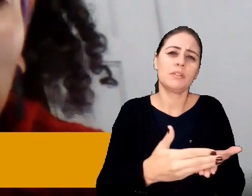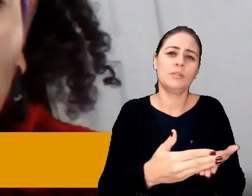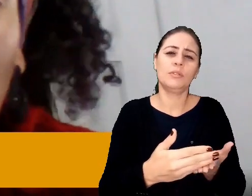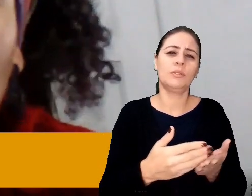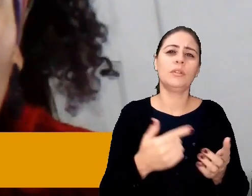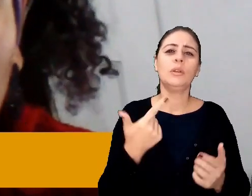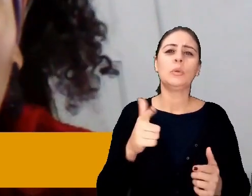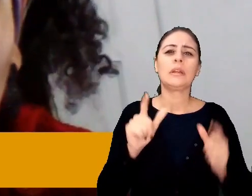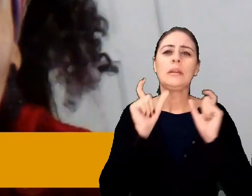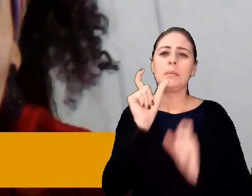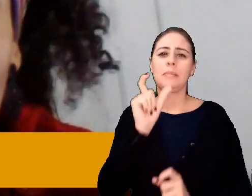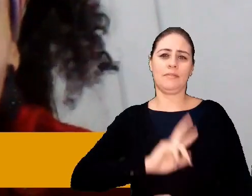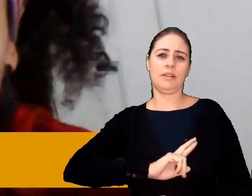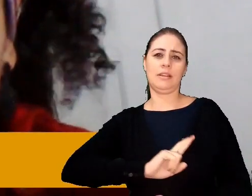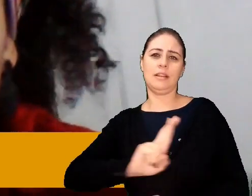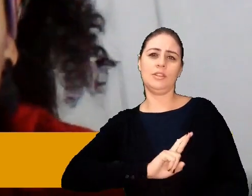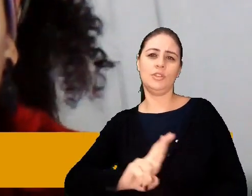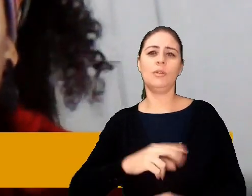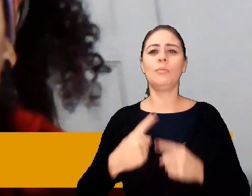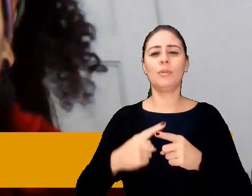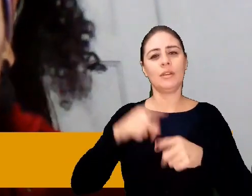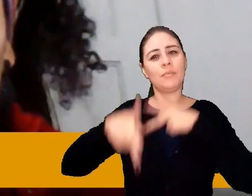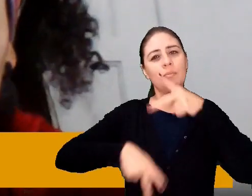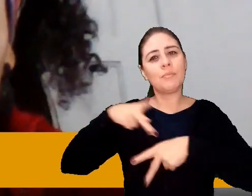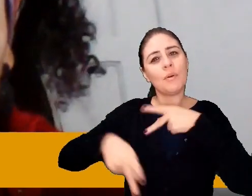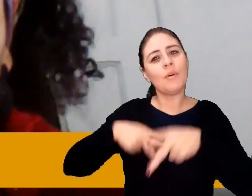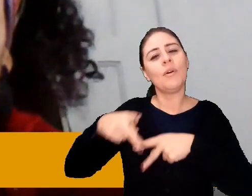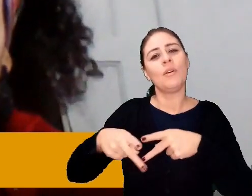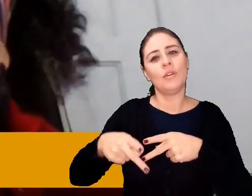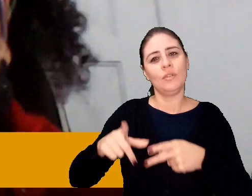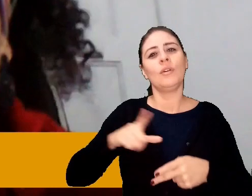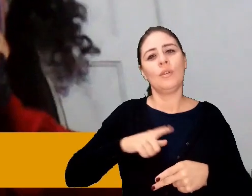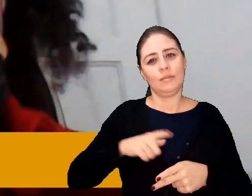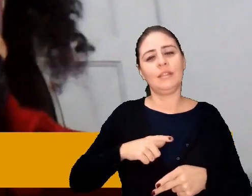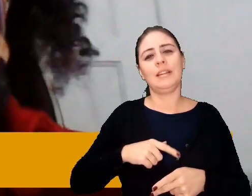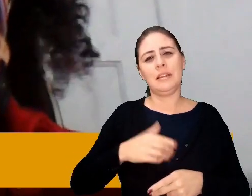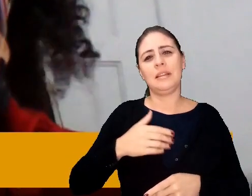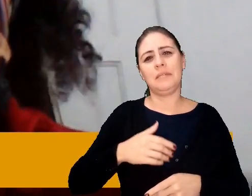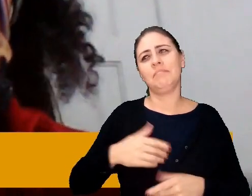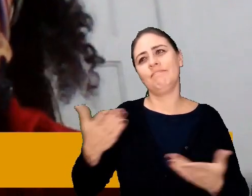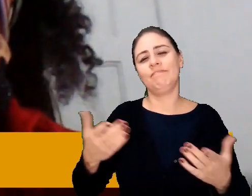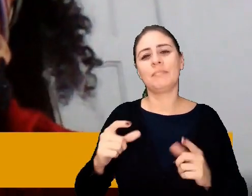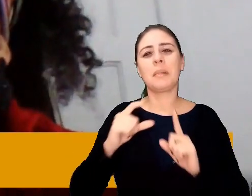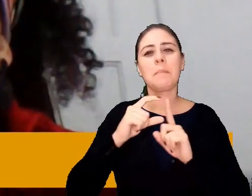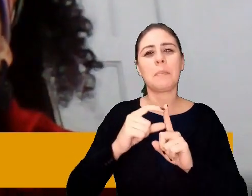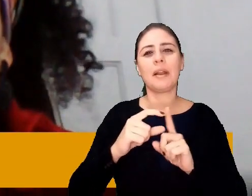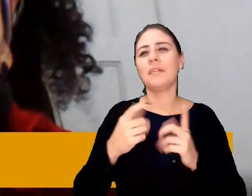cabe, então, a palavra religiosidade, né? Já que a tradição dos povos originários ela vai muito além da palavra